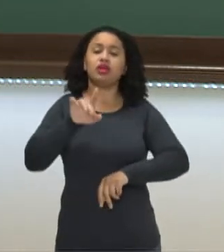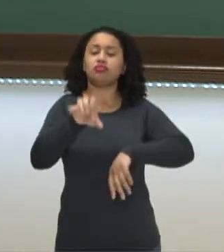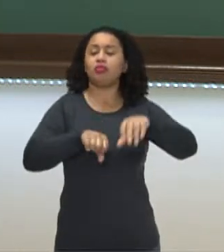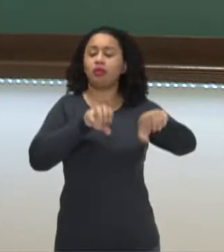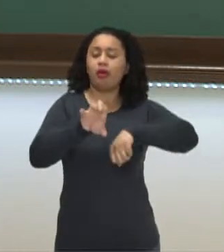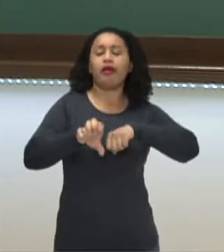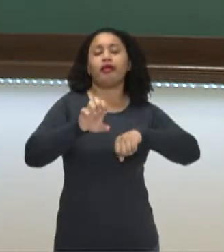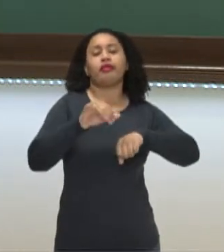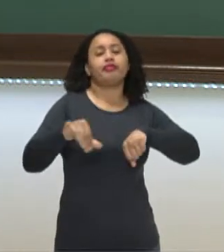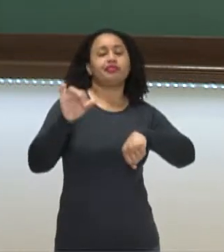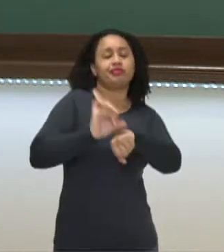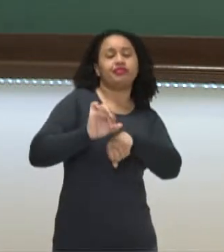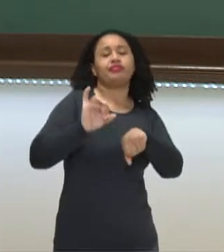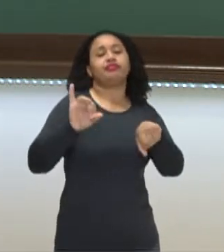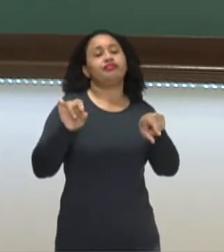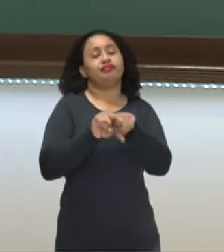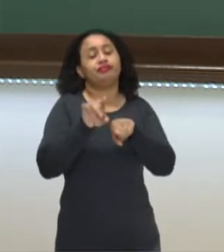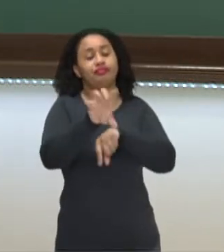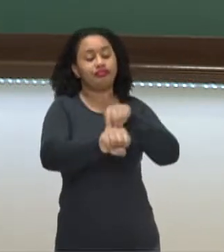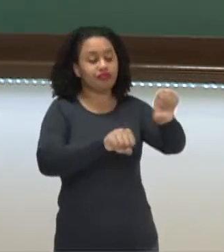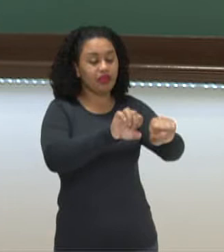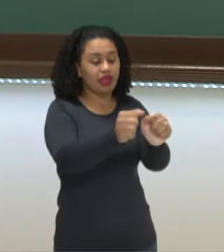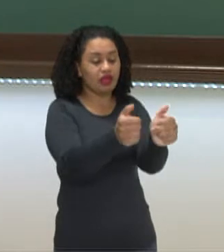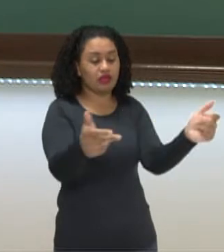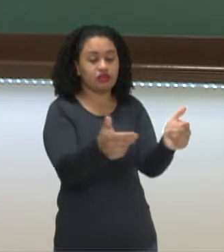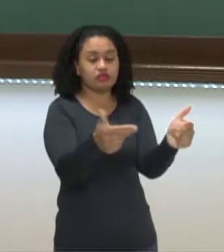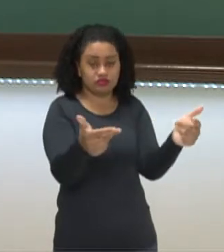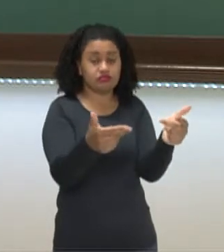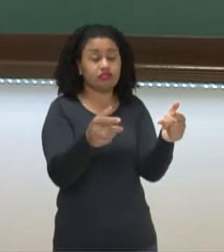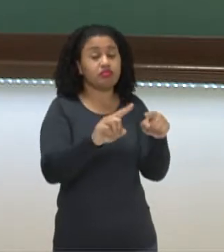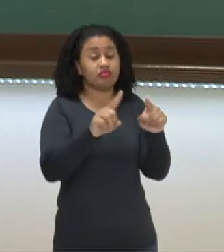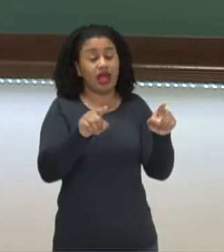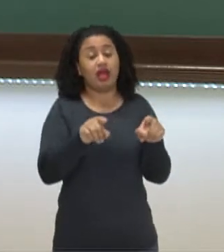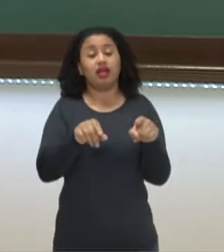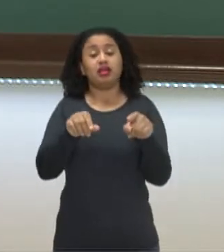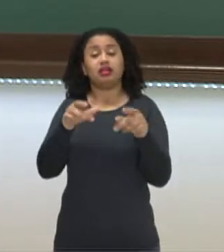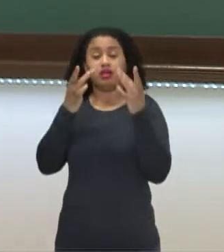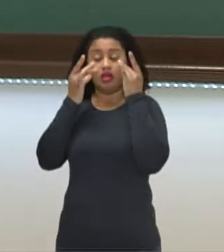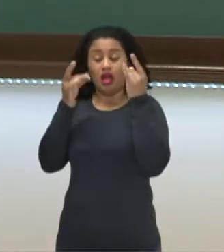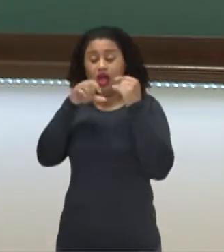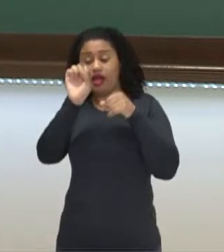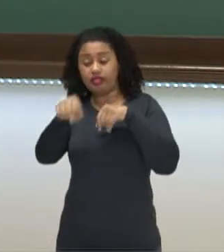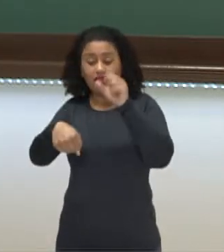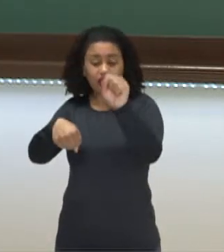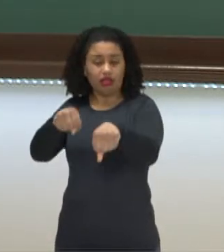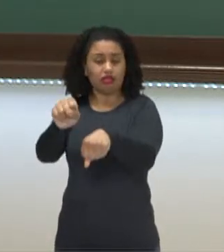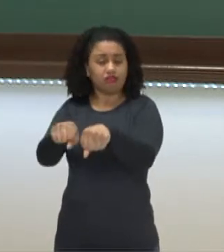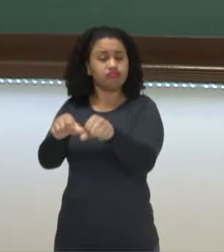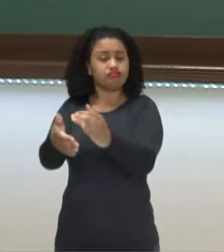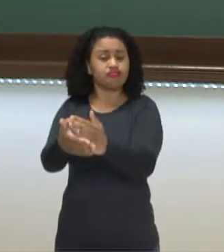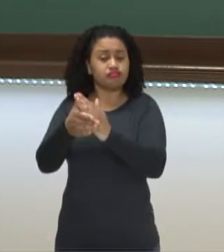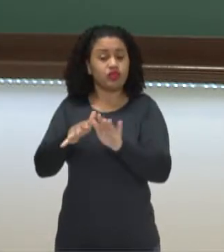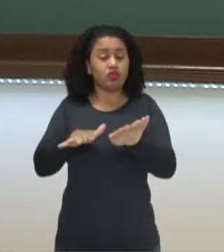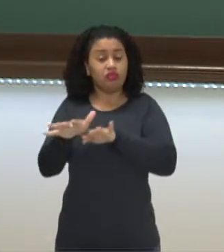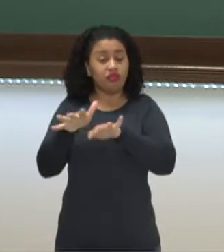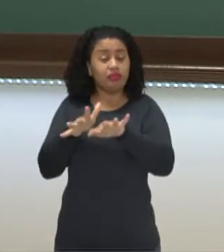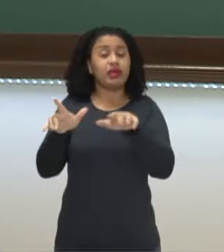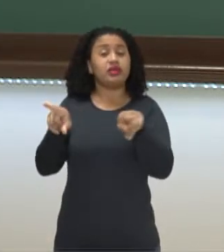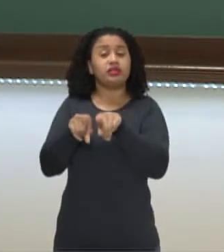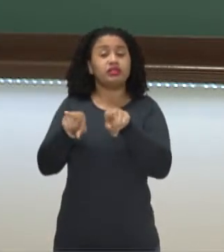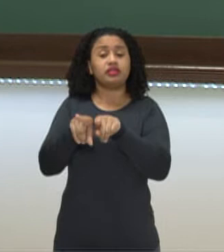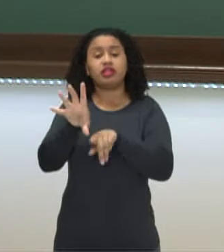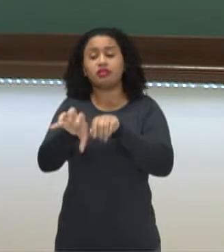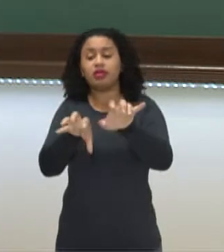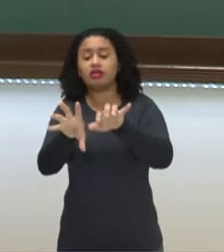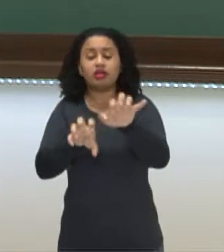manipular objetos, para pegar coisas. A pata do gato, ela vai ajudar tanto no movimento dele quanto no